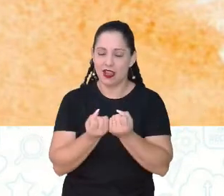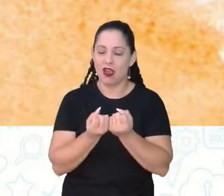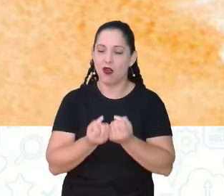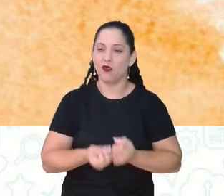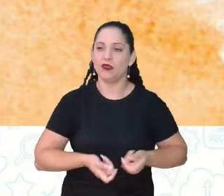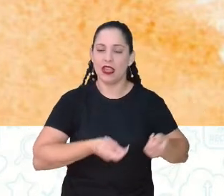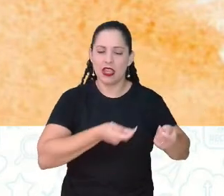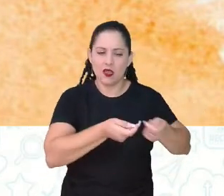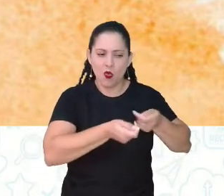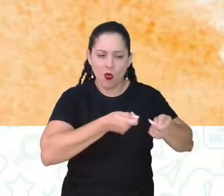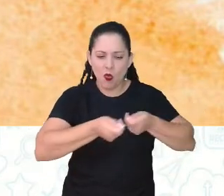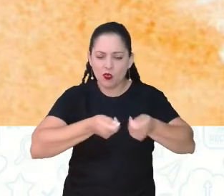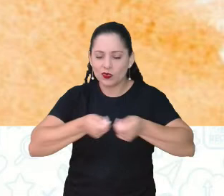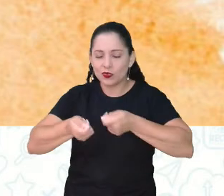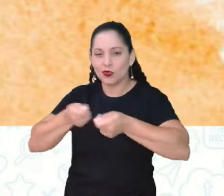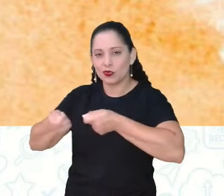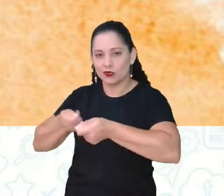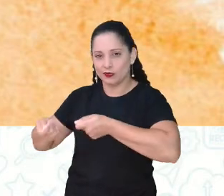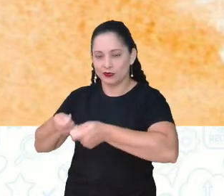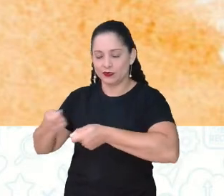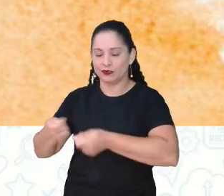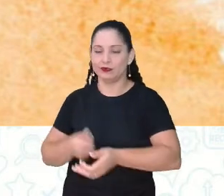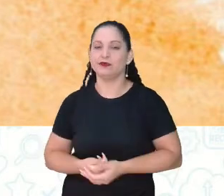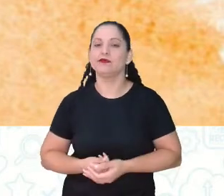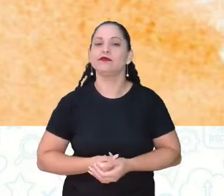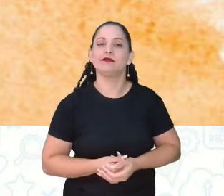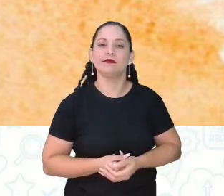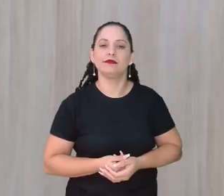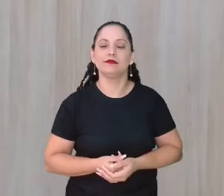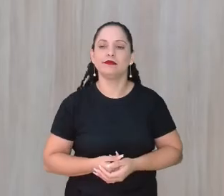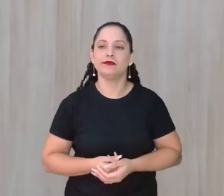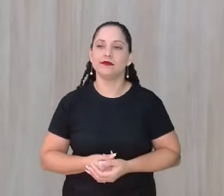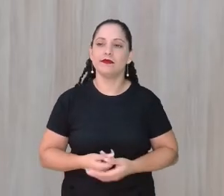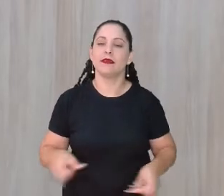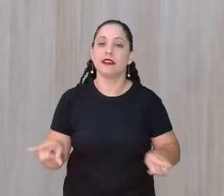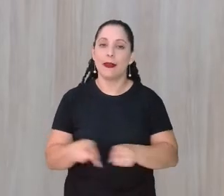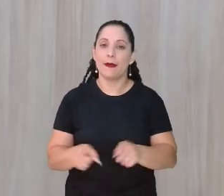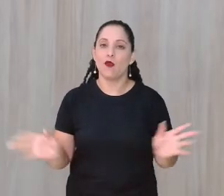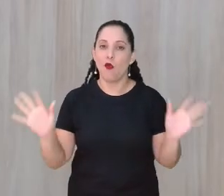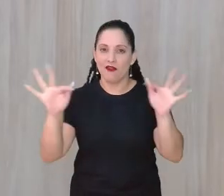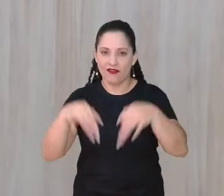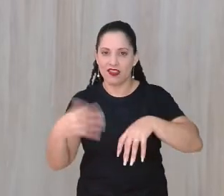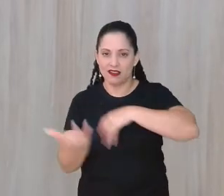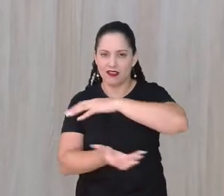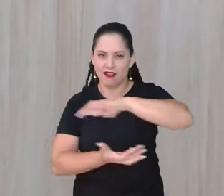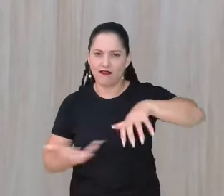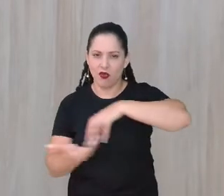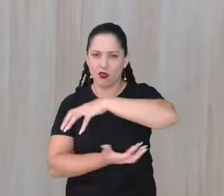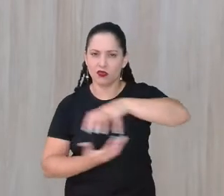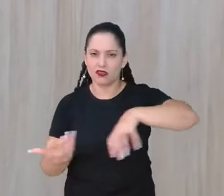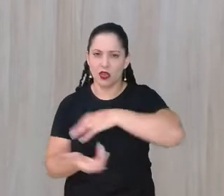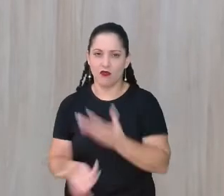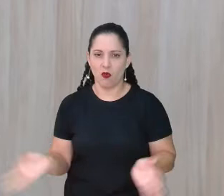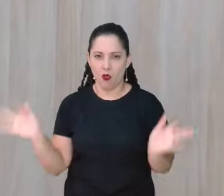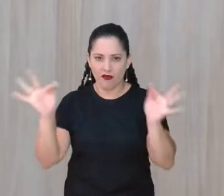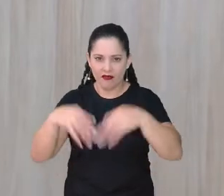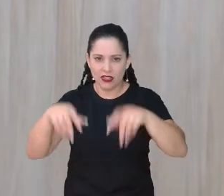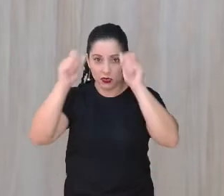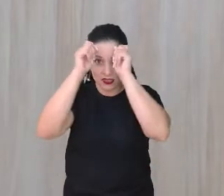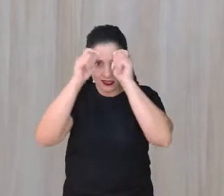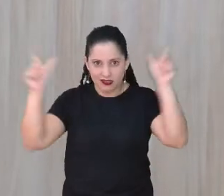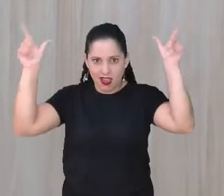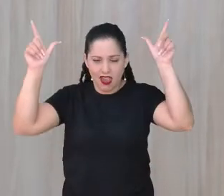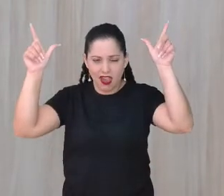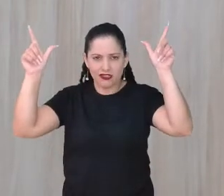controlar a situação. E lembrando, né, gente, aqui, que o fim da Revolução não foi o fim dos ideais liberais,